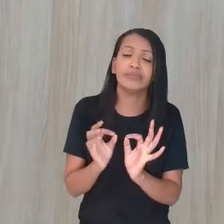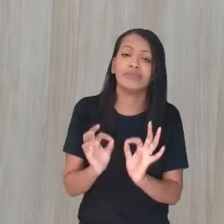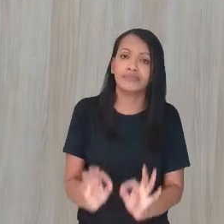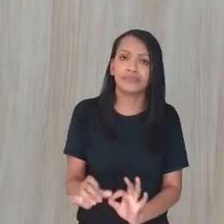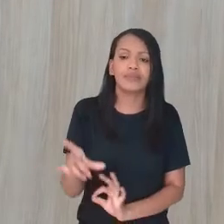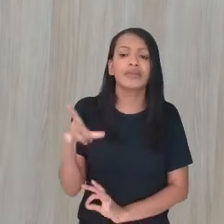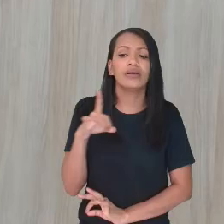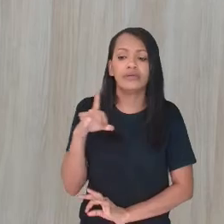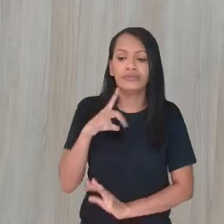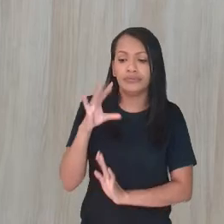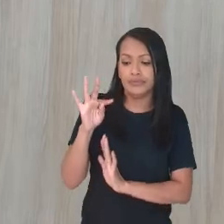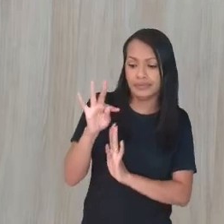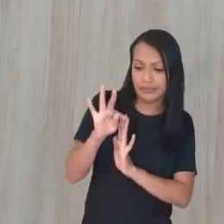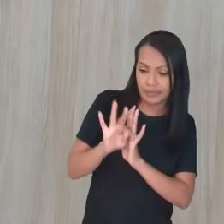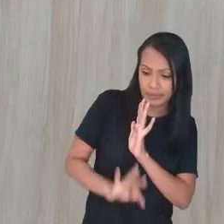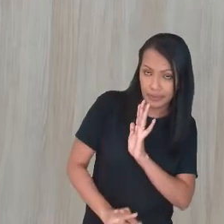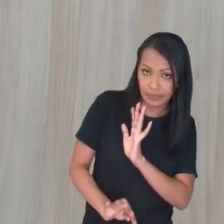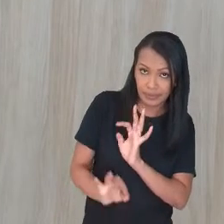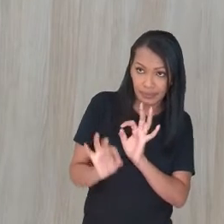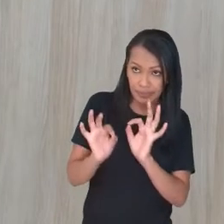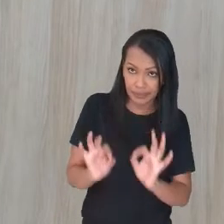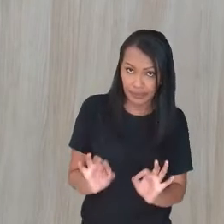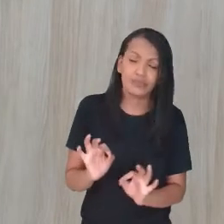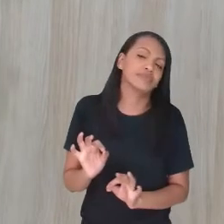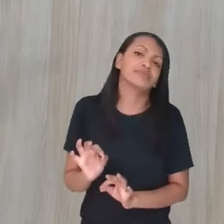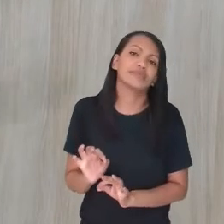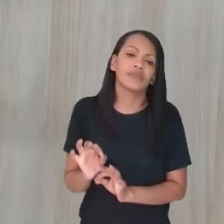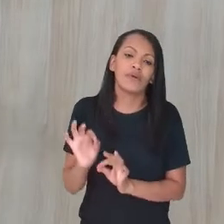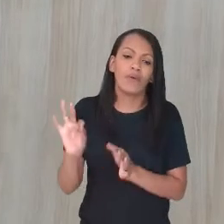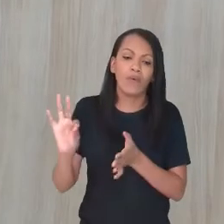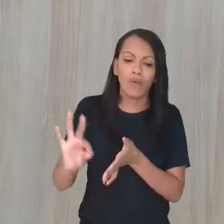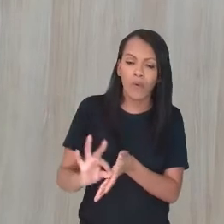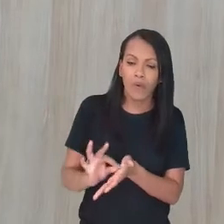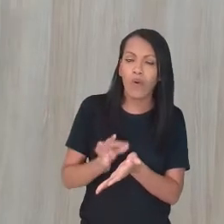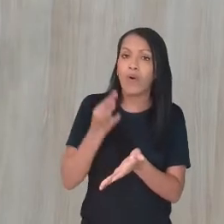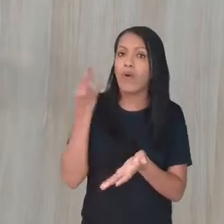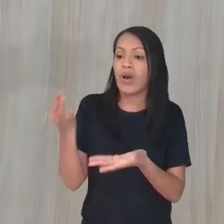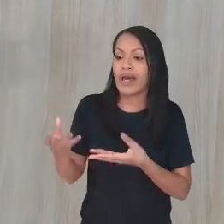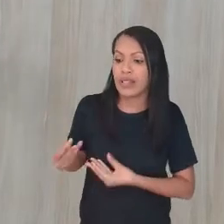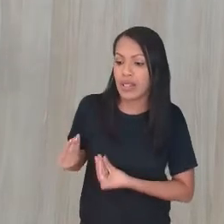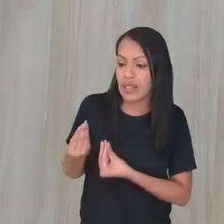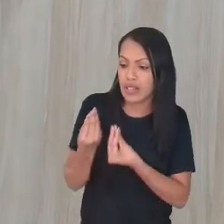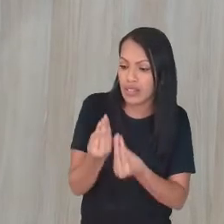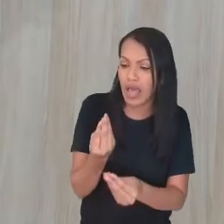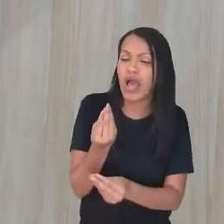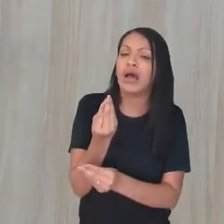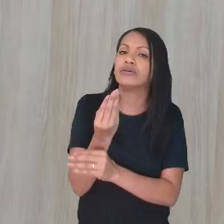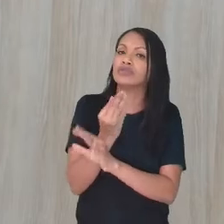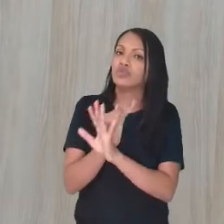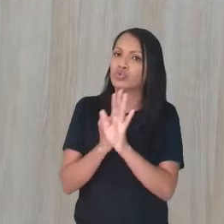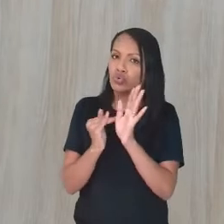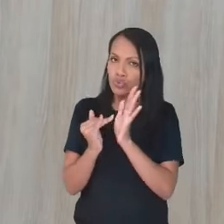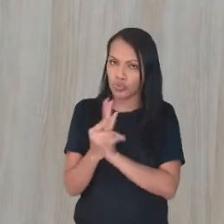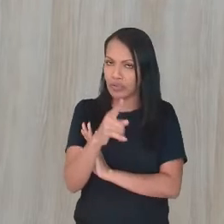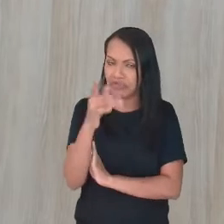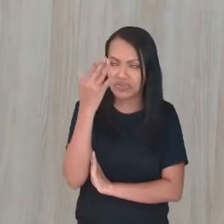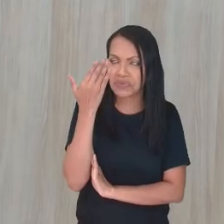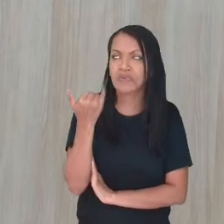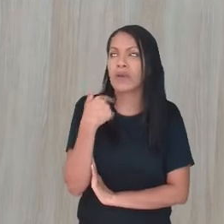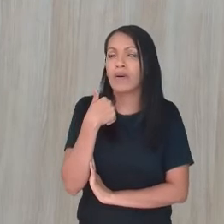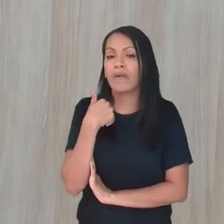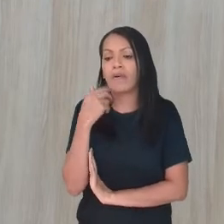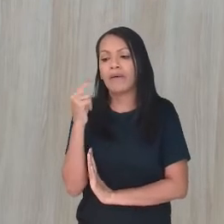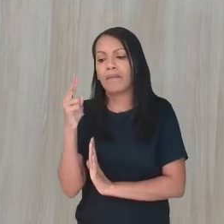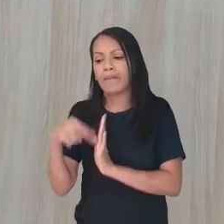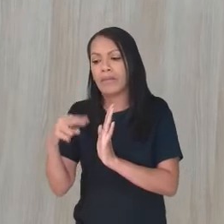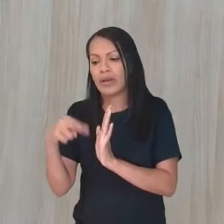texto tem alguma coisa por trás. O autor não vai te dar tudo de bandeja, não é? A gente não escreve um